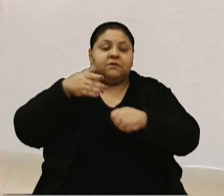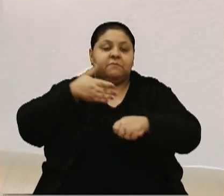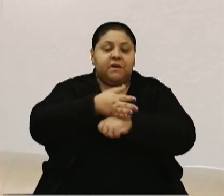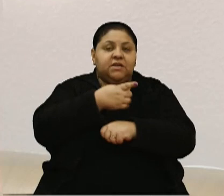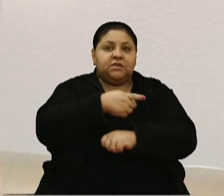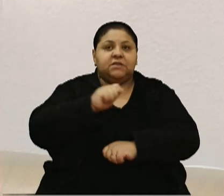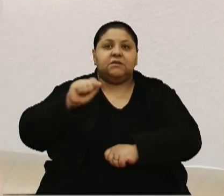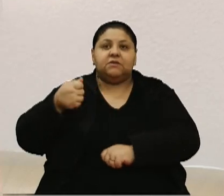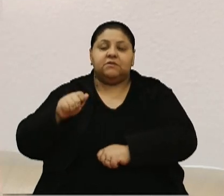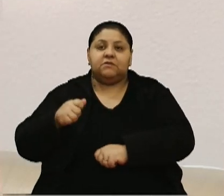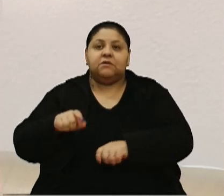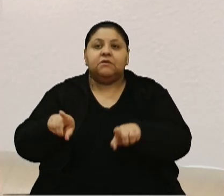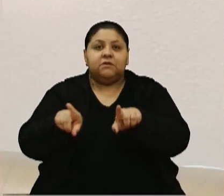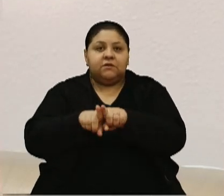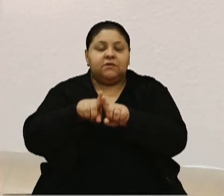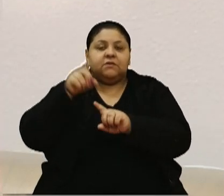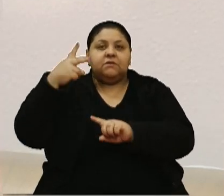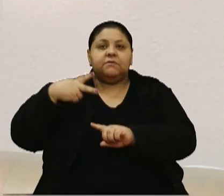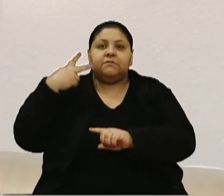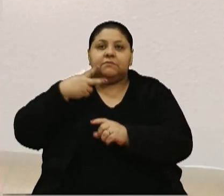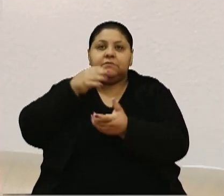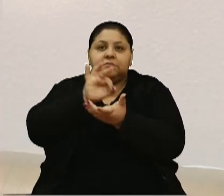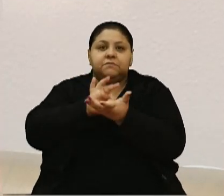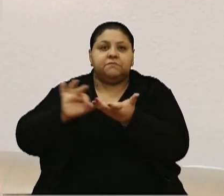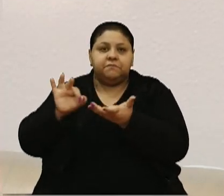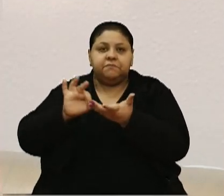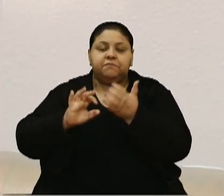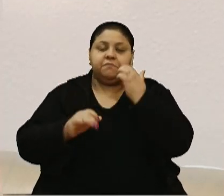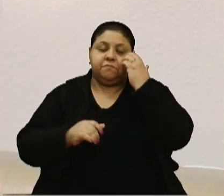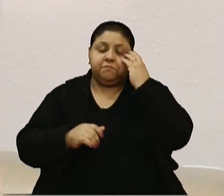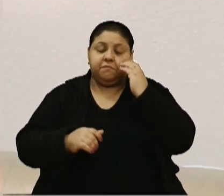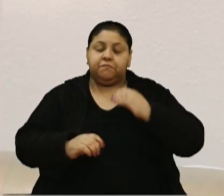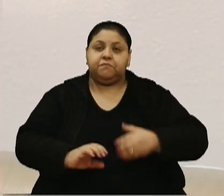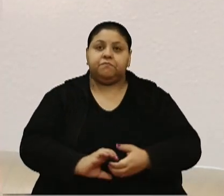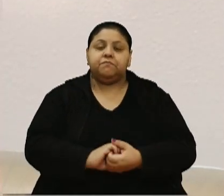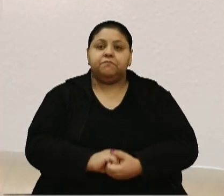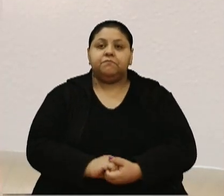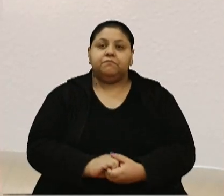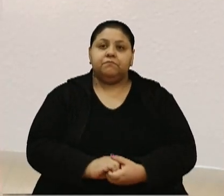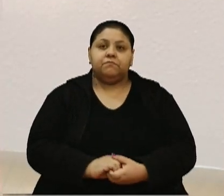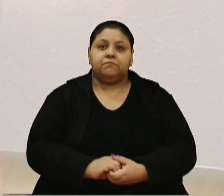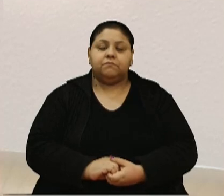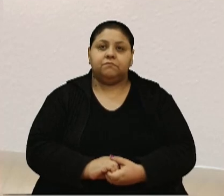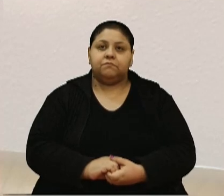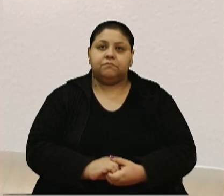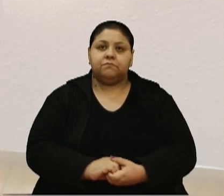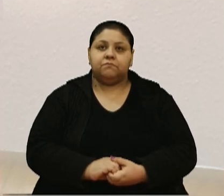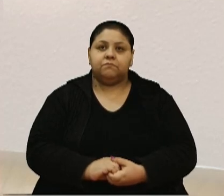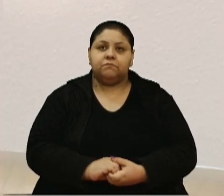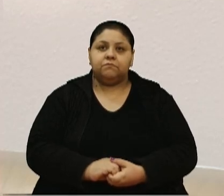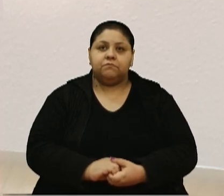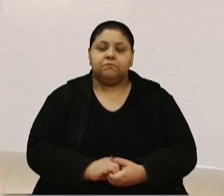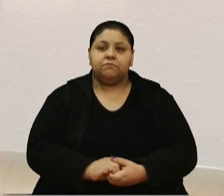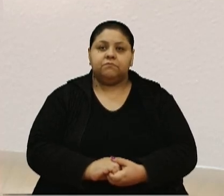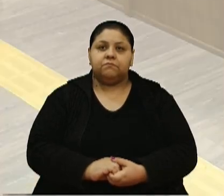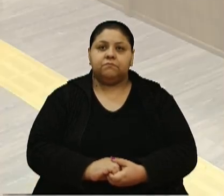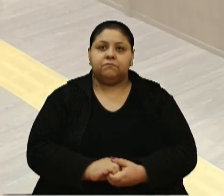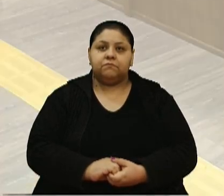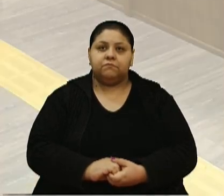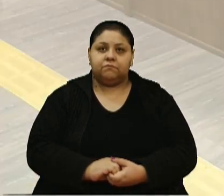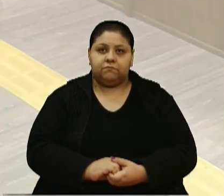que compõem a 18ª legislatura, bem como das vereadoras e vereadores inscritos no grande expediente de